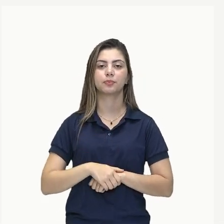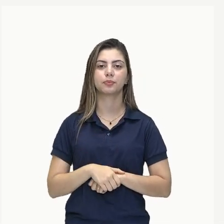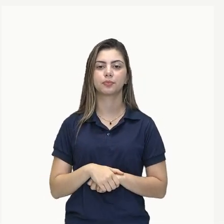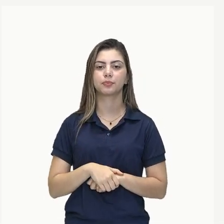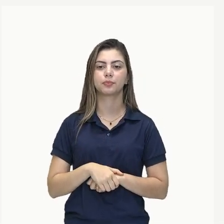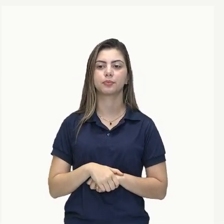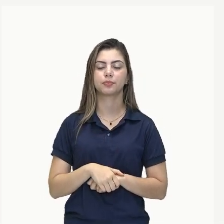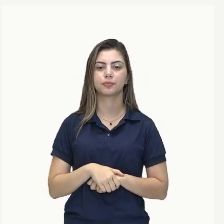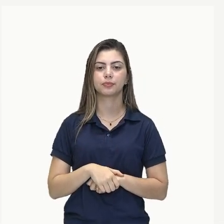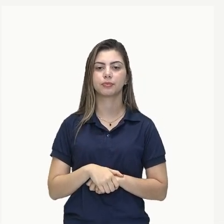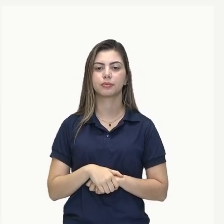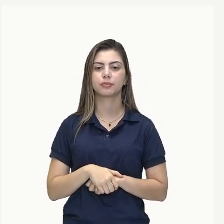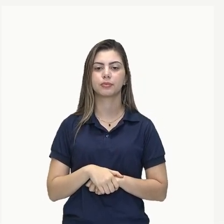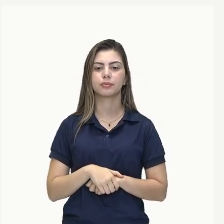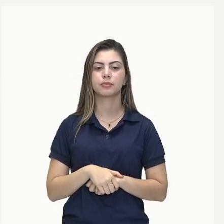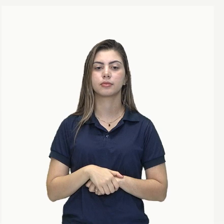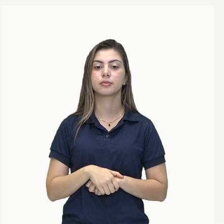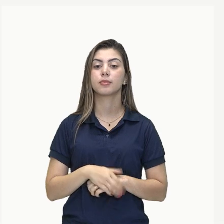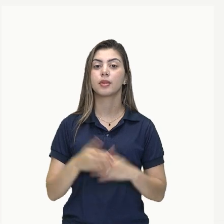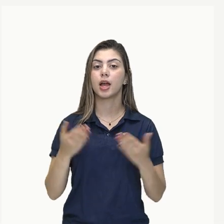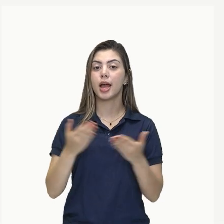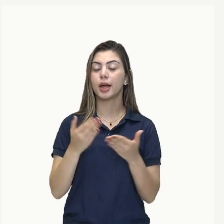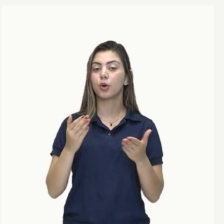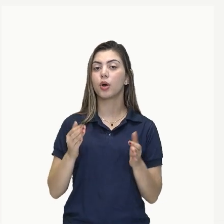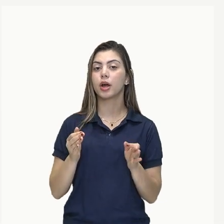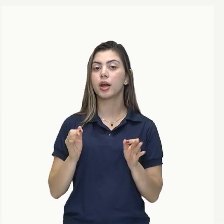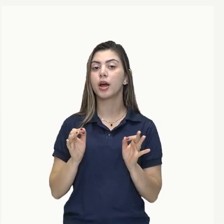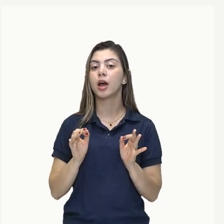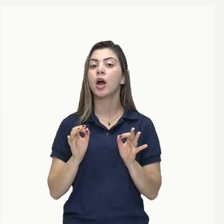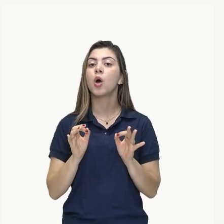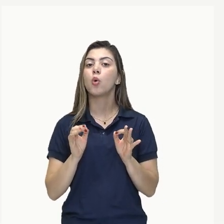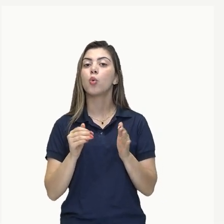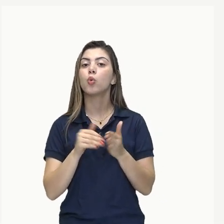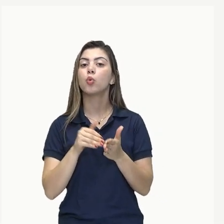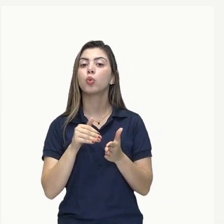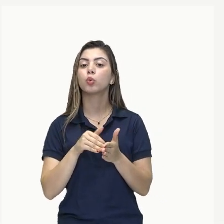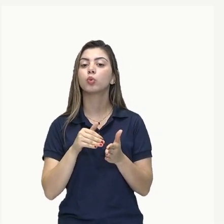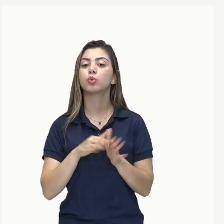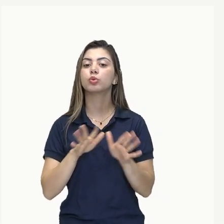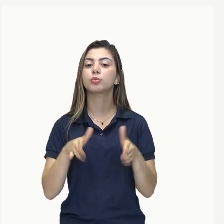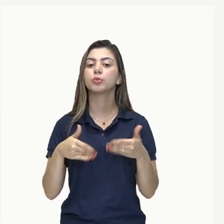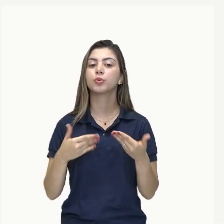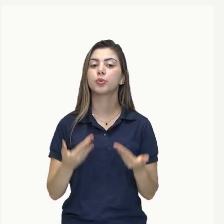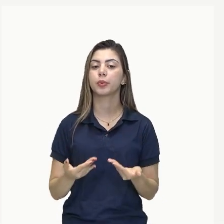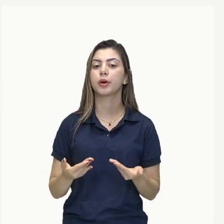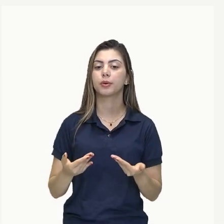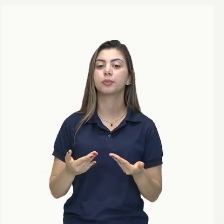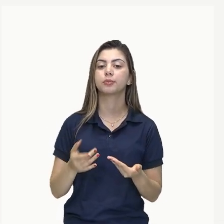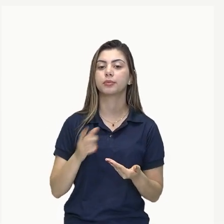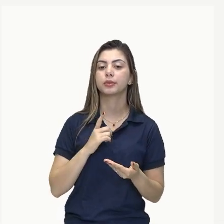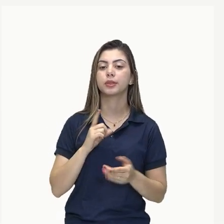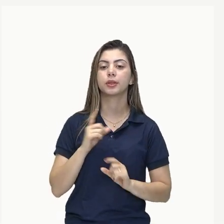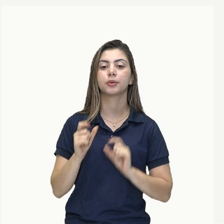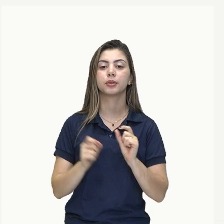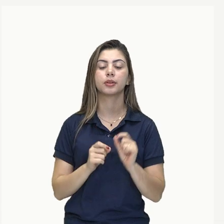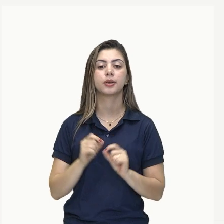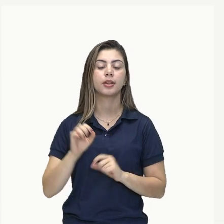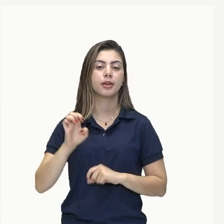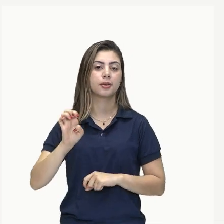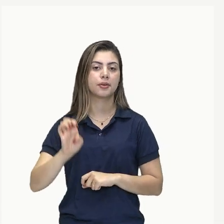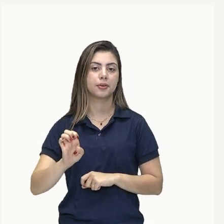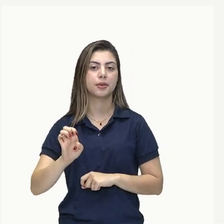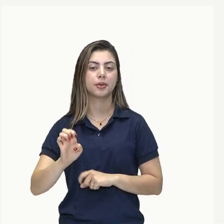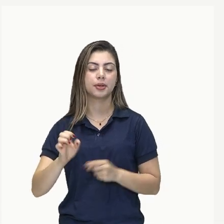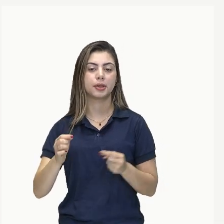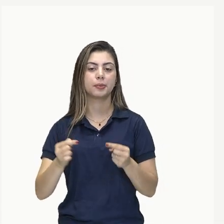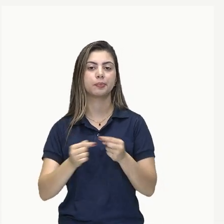D. E para finalizar, nós temos que escrever também o par ordenado